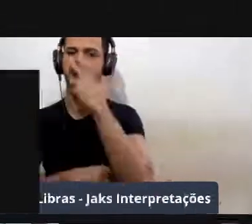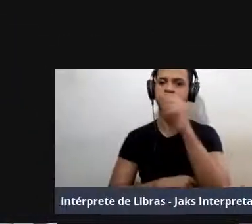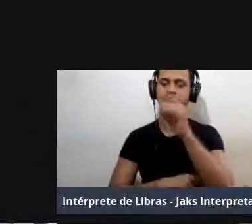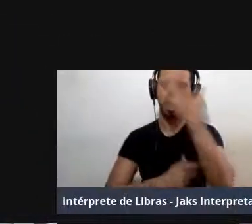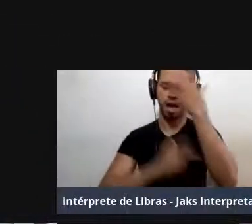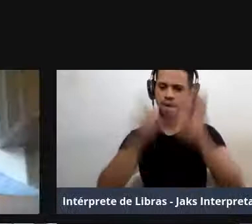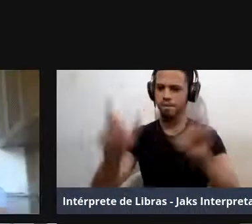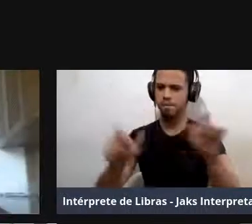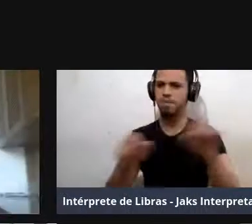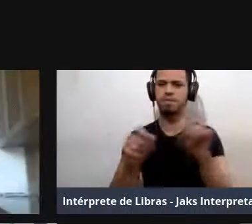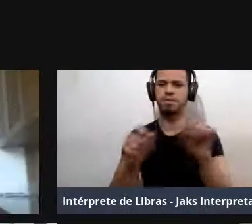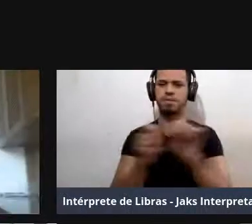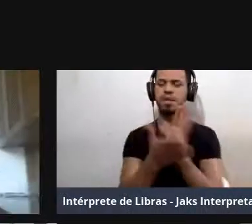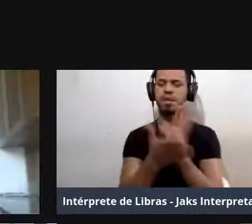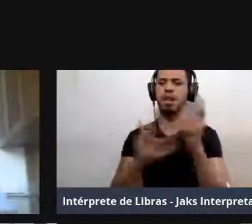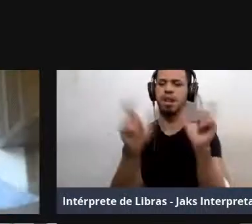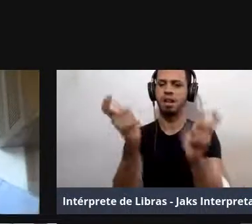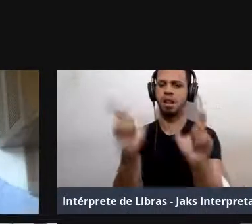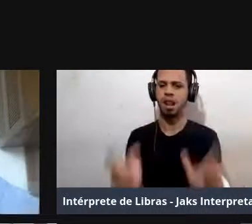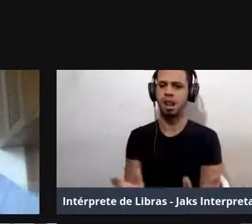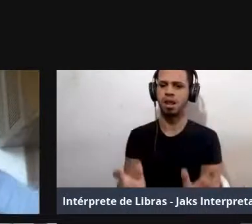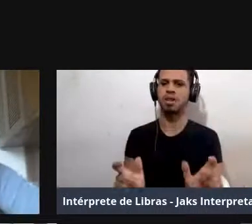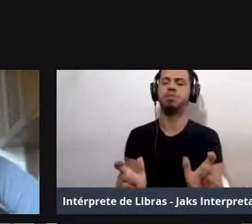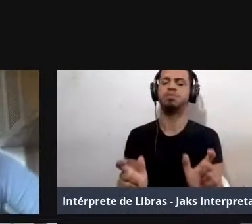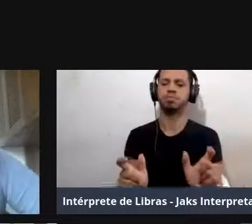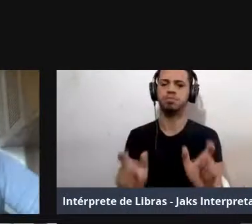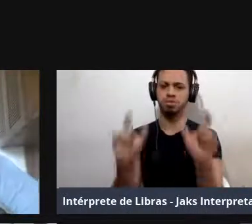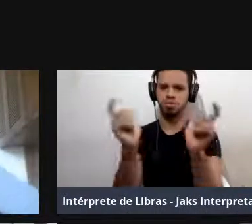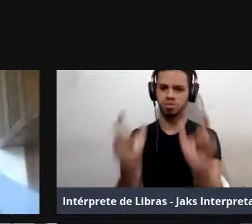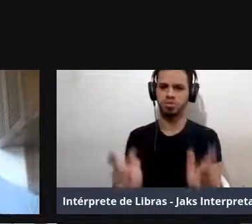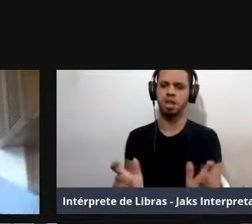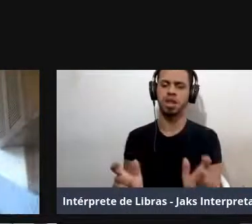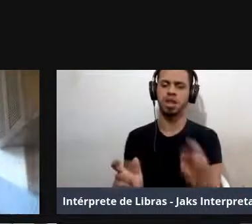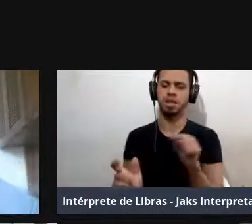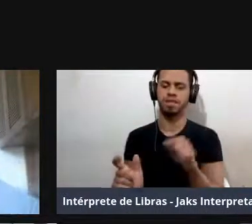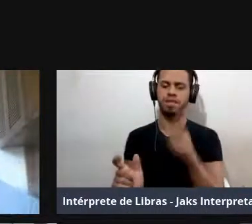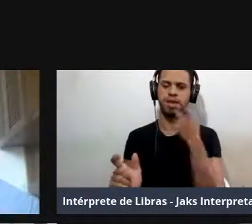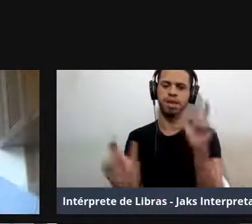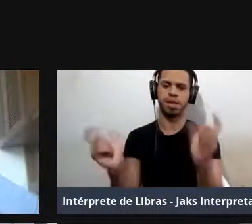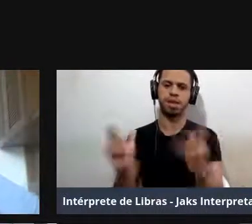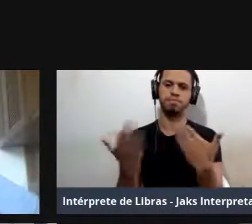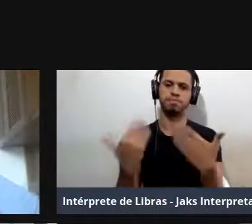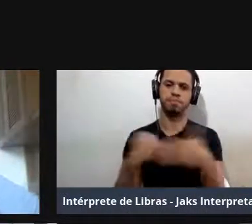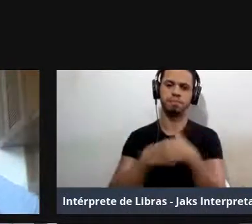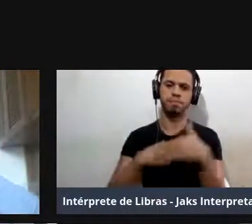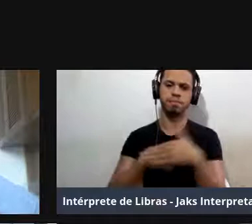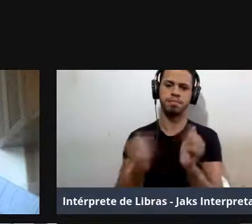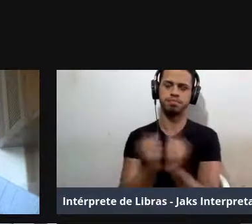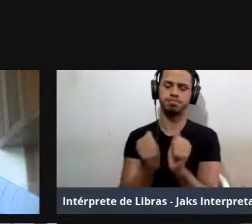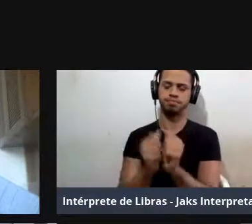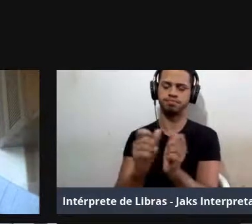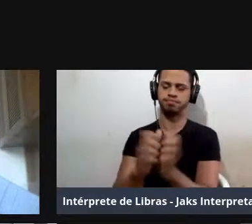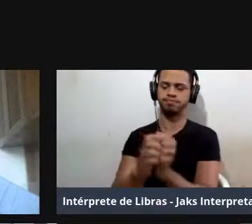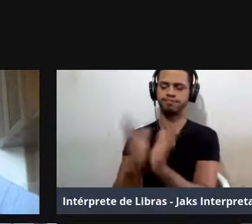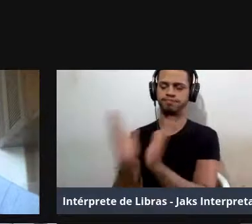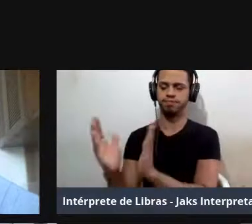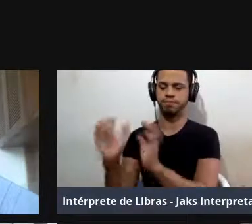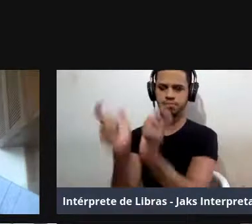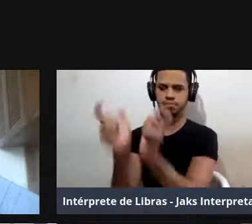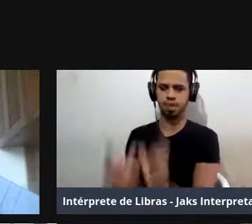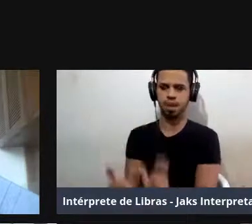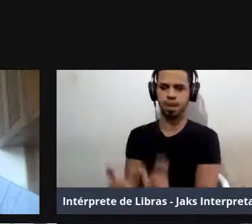comentários no chat, no bate-papo aqui do lado. Eu não sei se Doura e